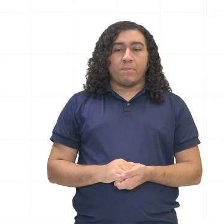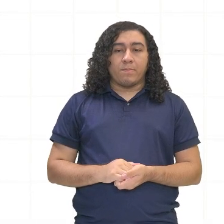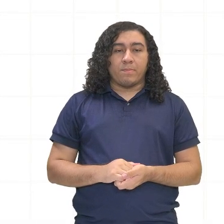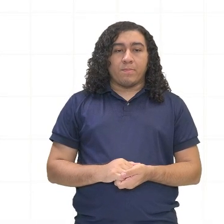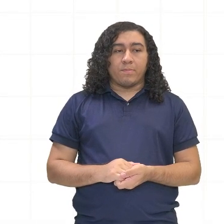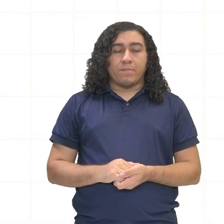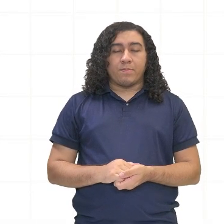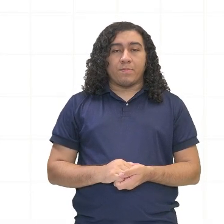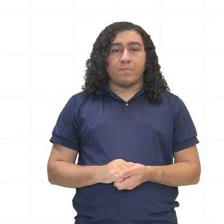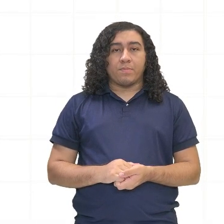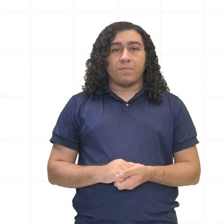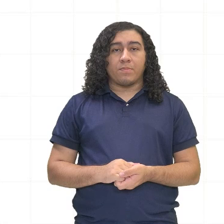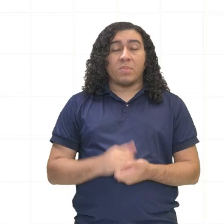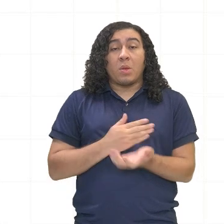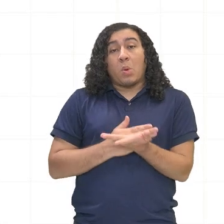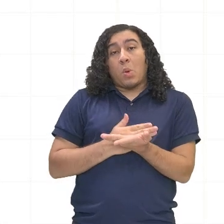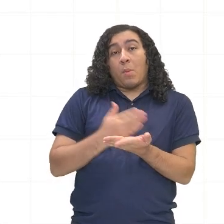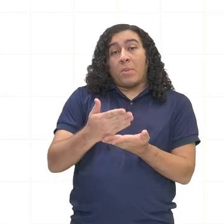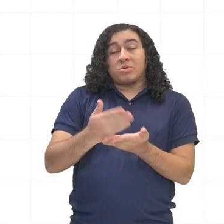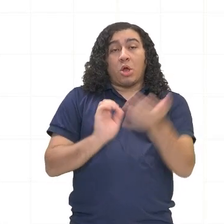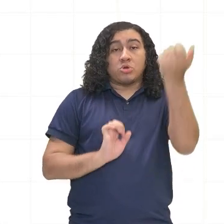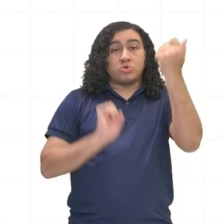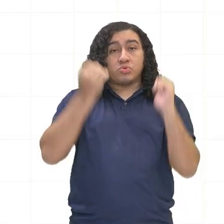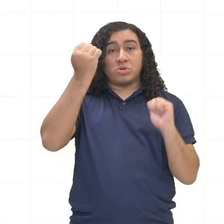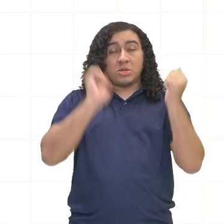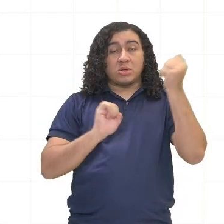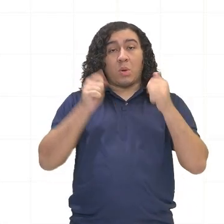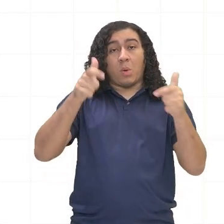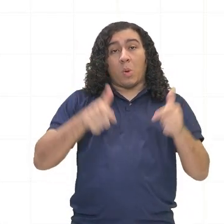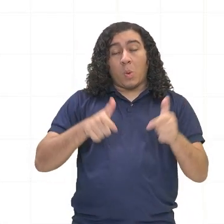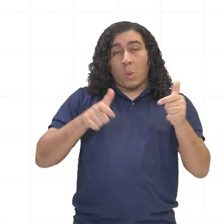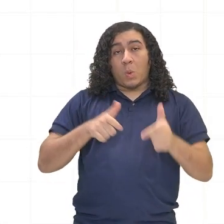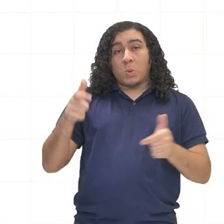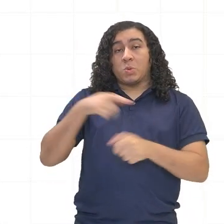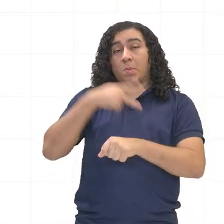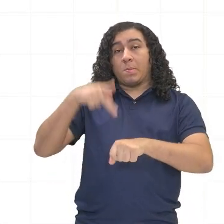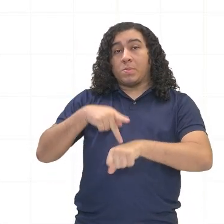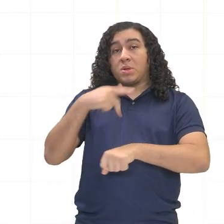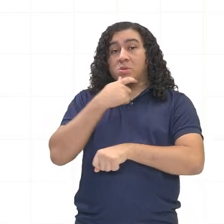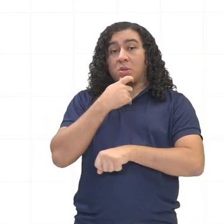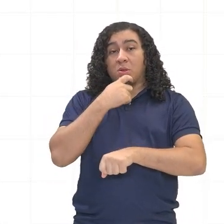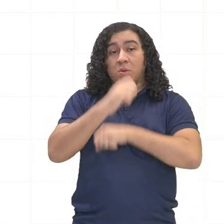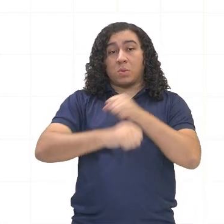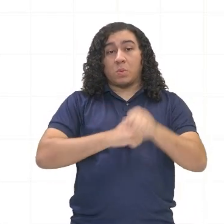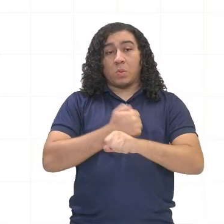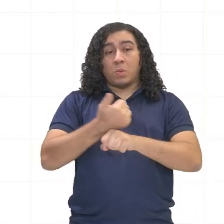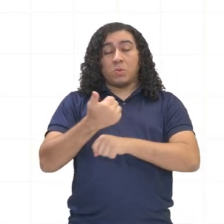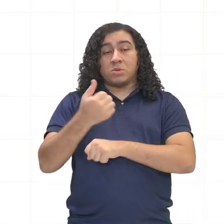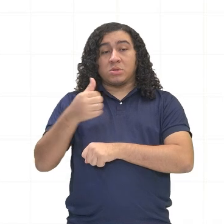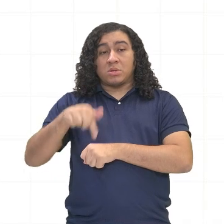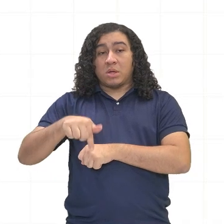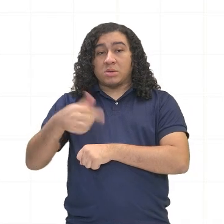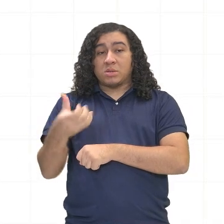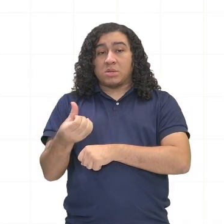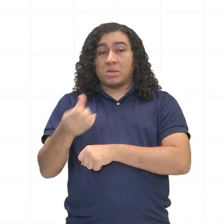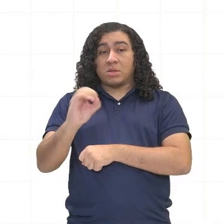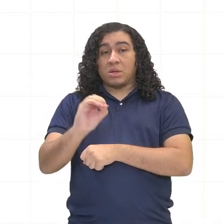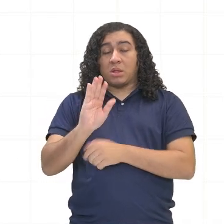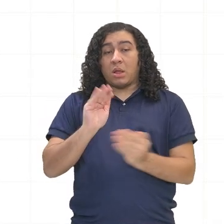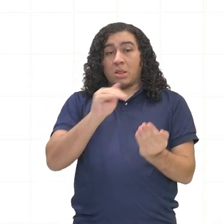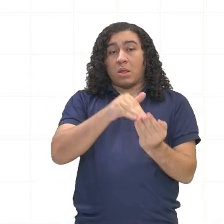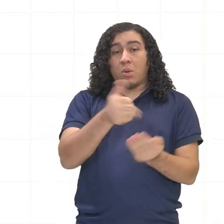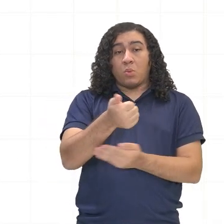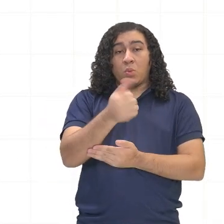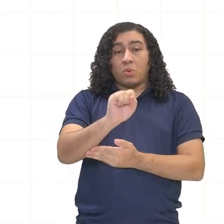então, da industrialização na Inglaterra, de 1760 até 1850,